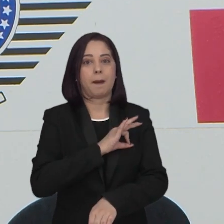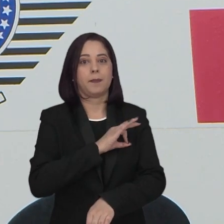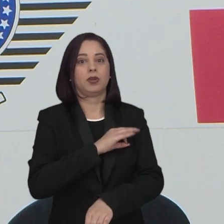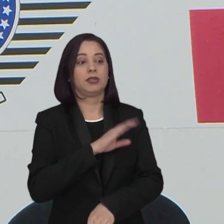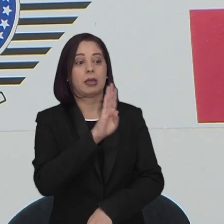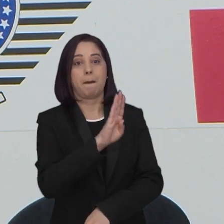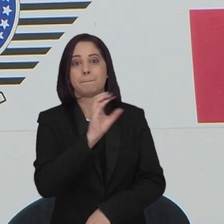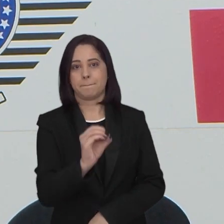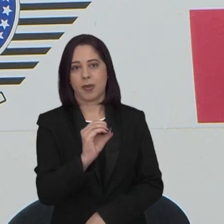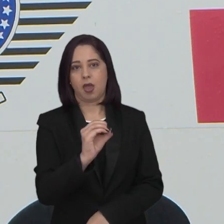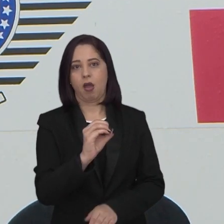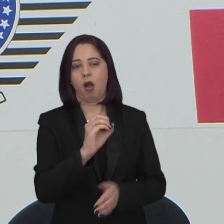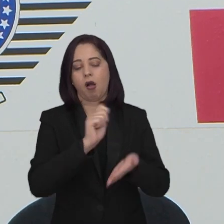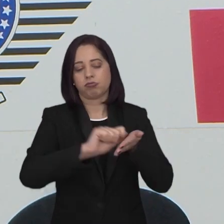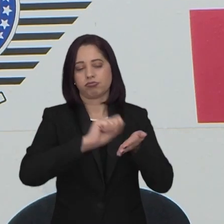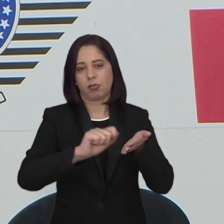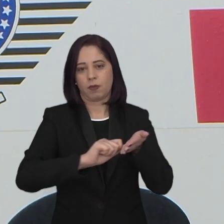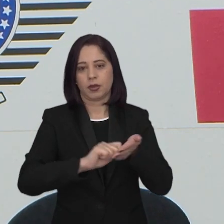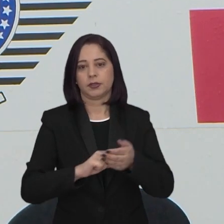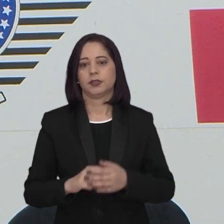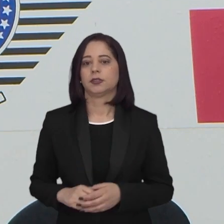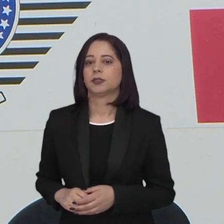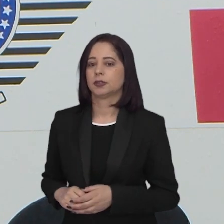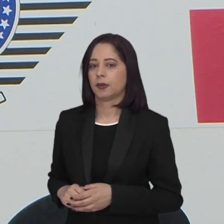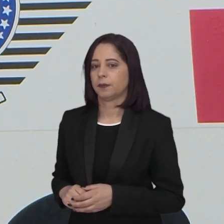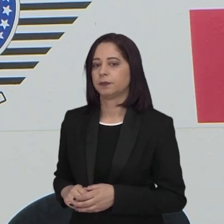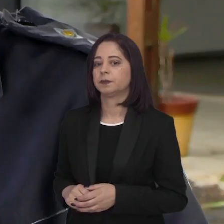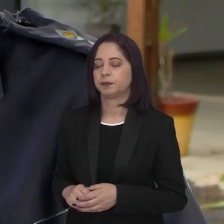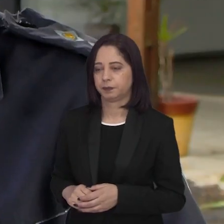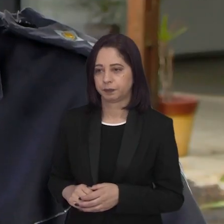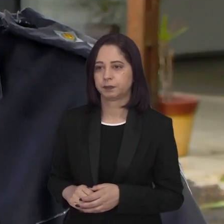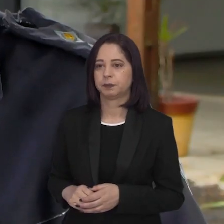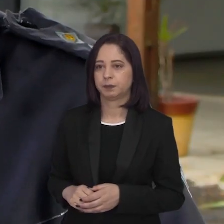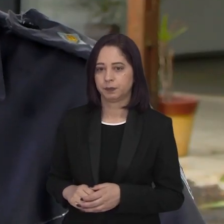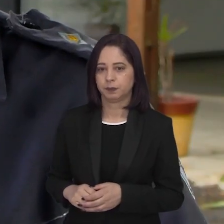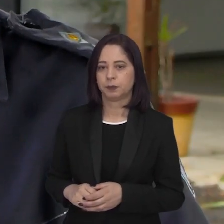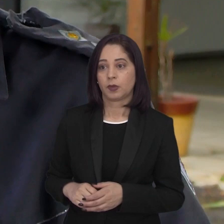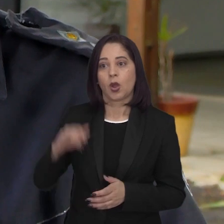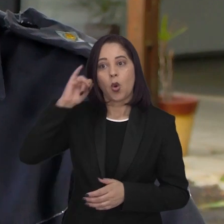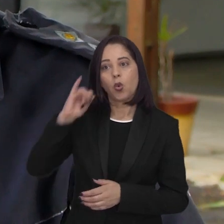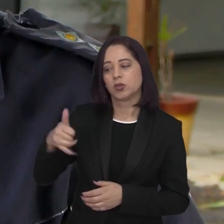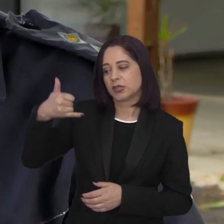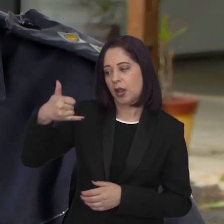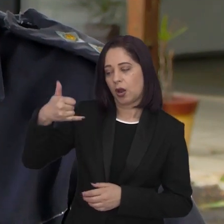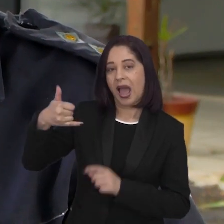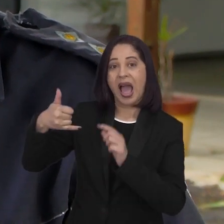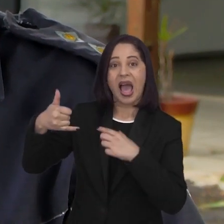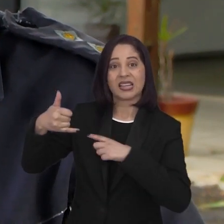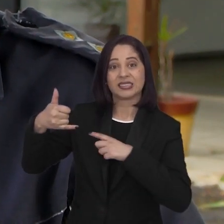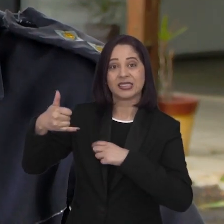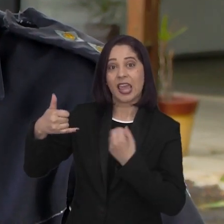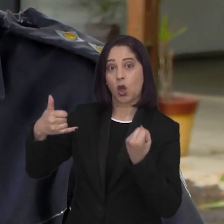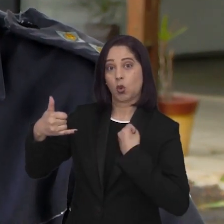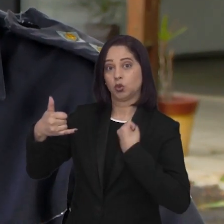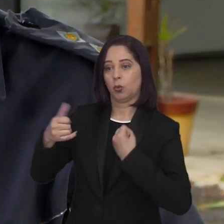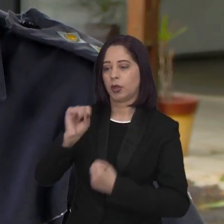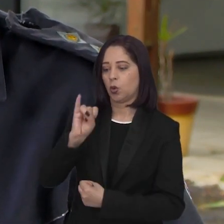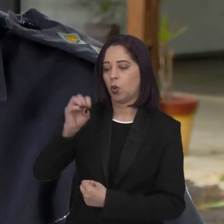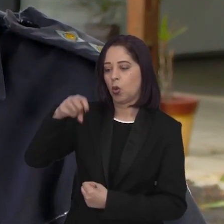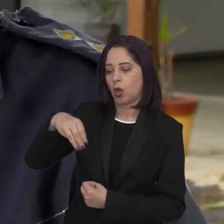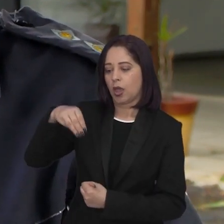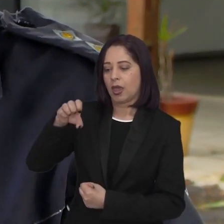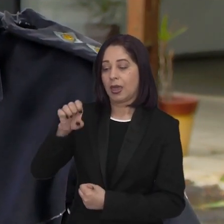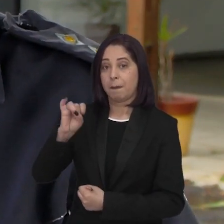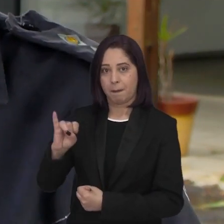para relatar o ocorrido e fazer o boletim de ocorrência. O e-mail pode ser localizado através do código * Jogo da